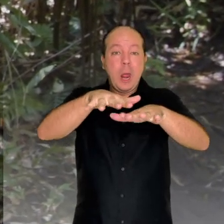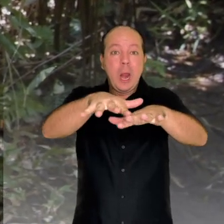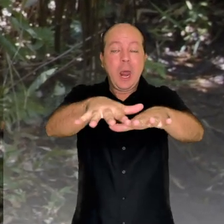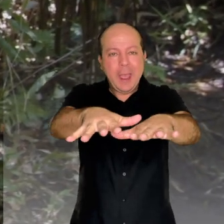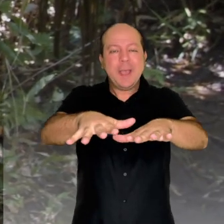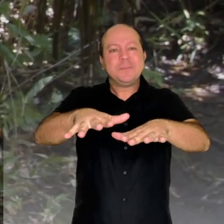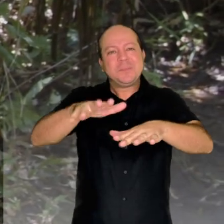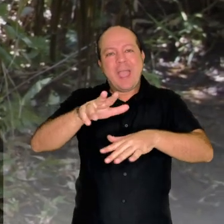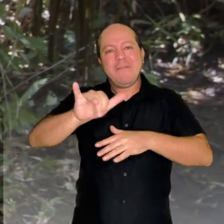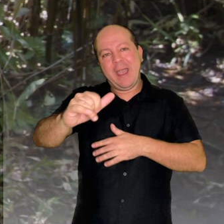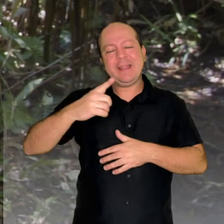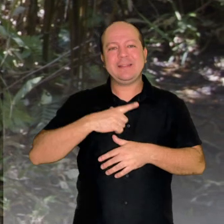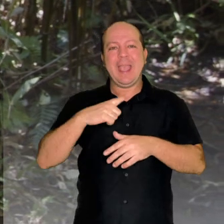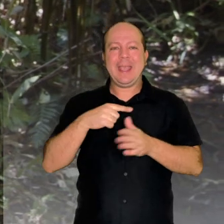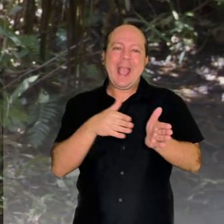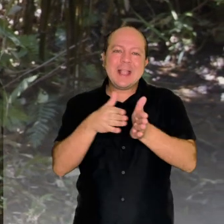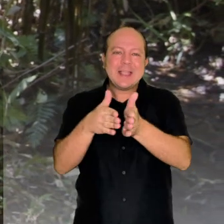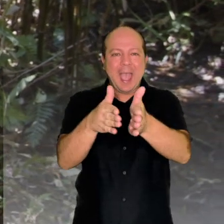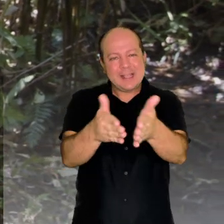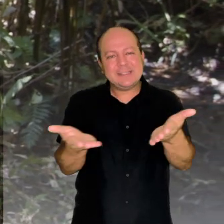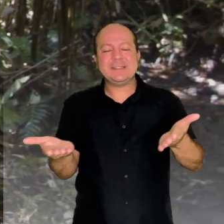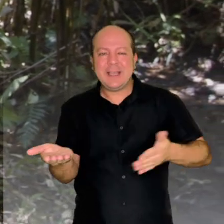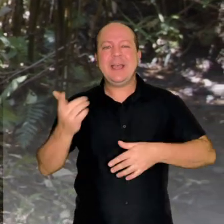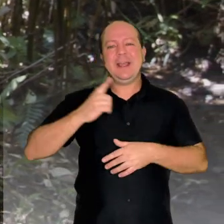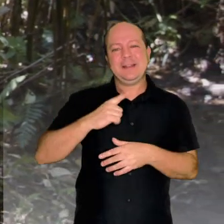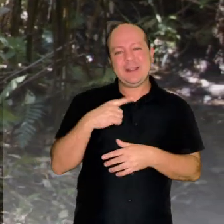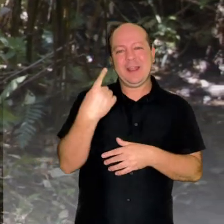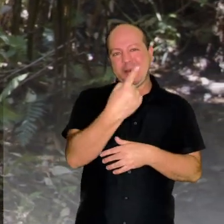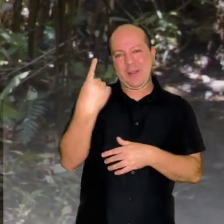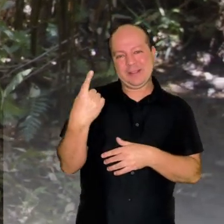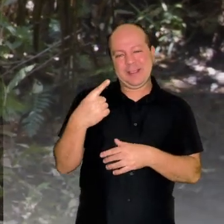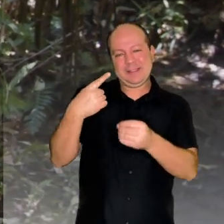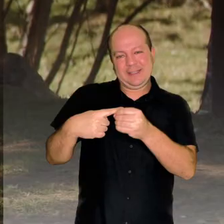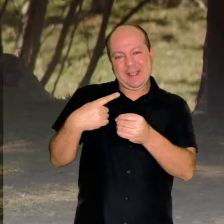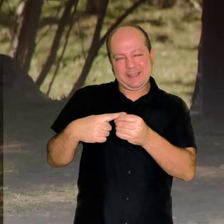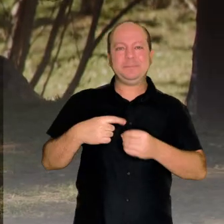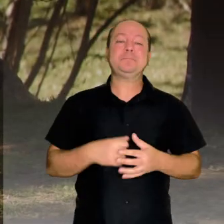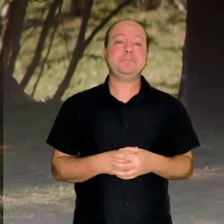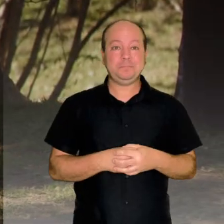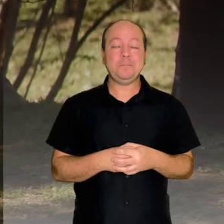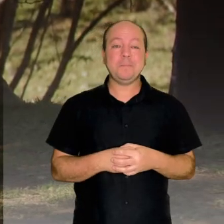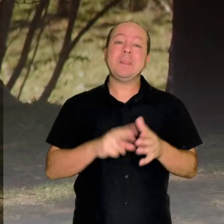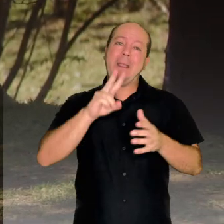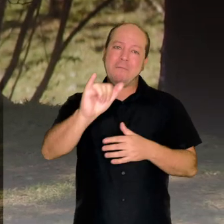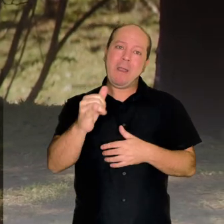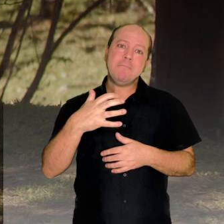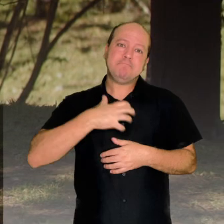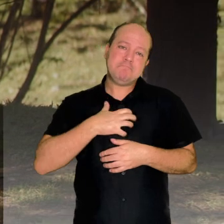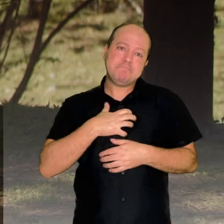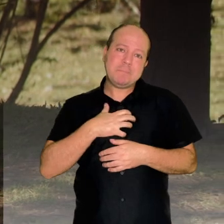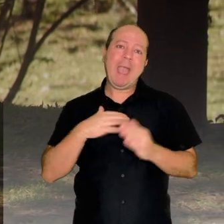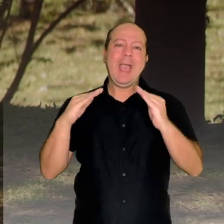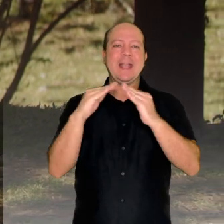de quantidade e forma, né, esses canais que abastecem os rios aqui da nossa cidade. E de alguma forma vai chegar na casa